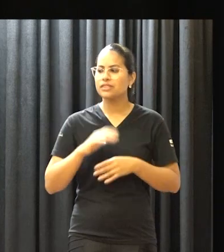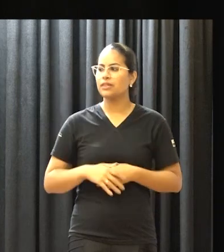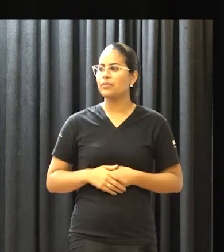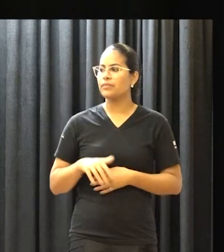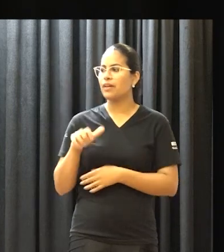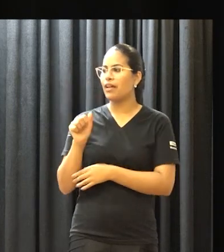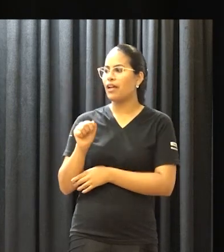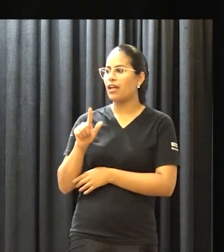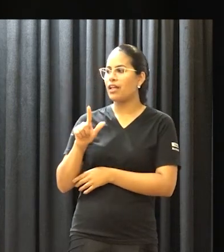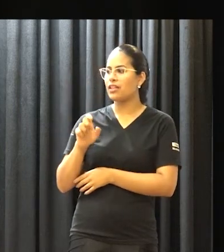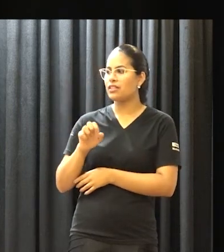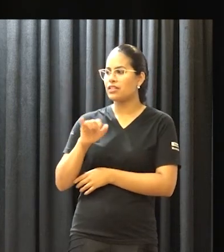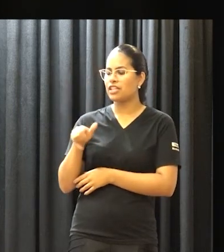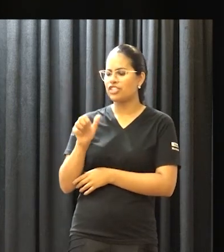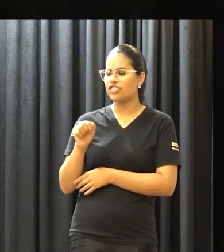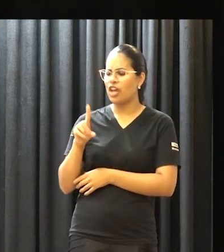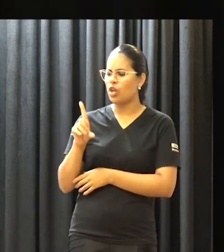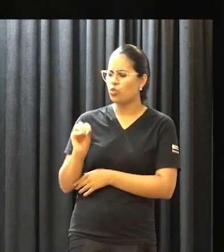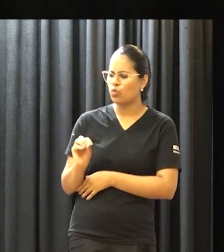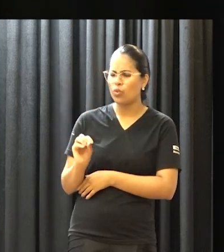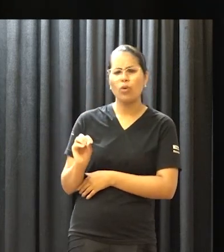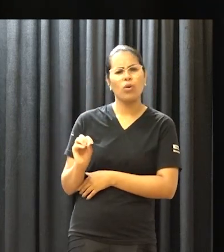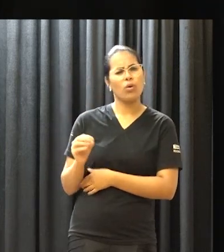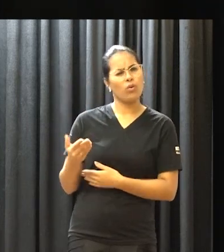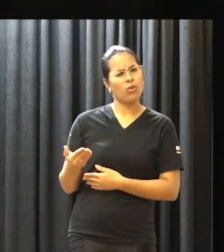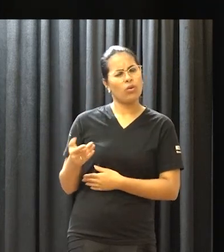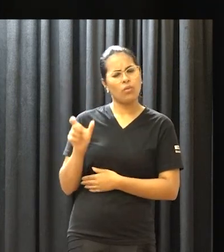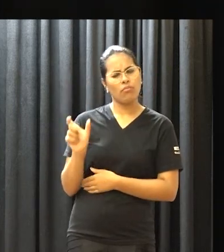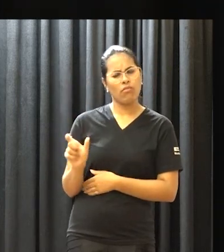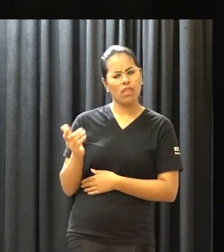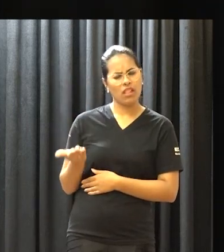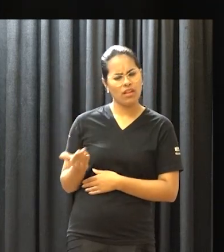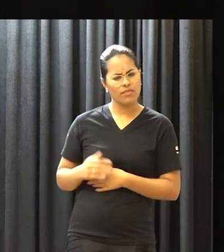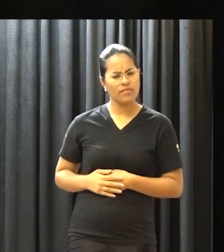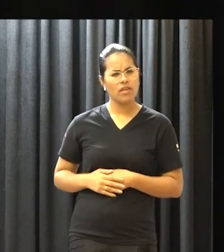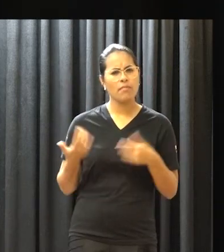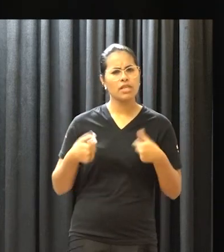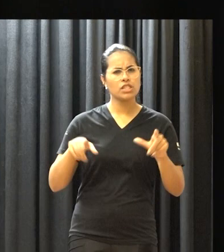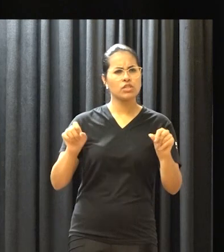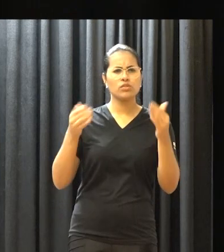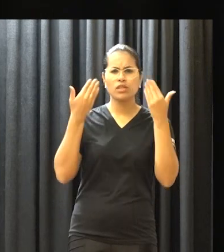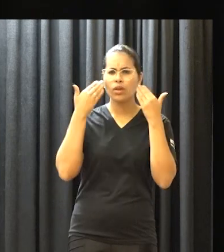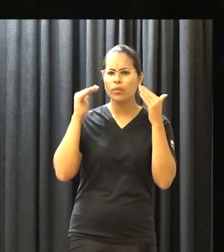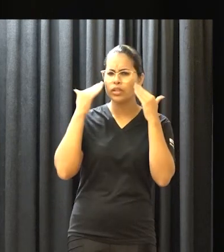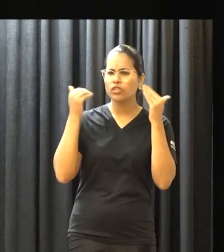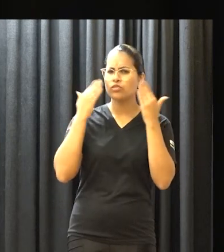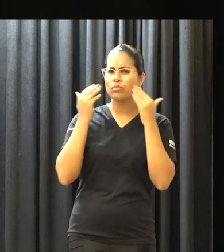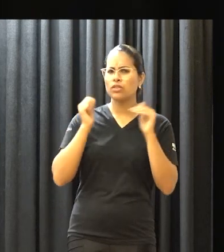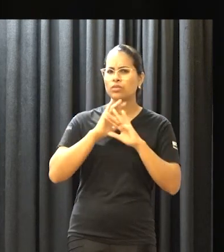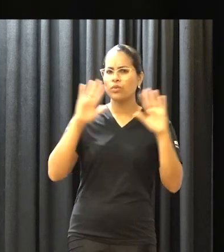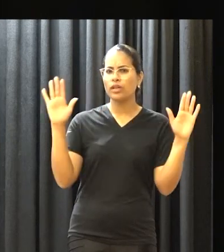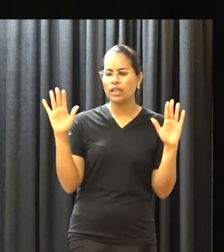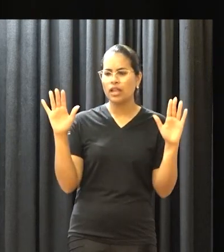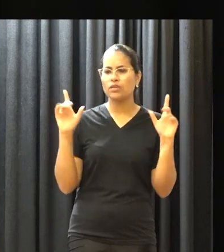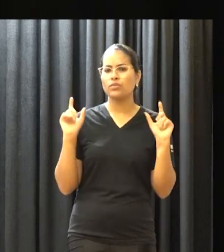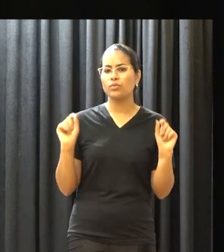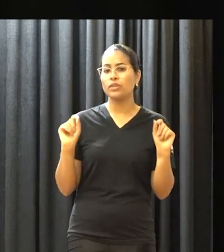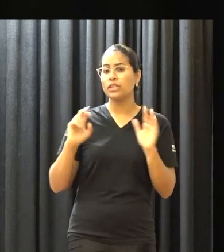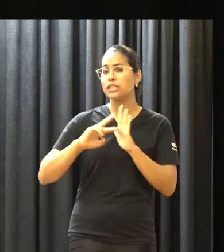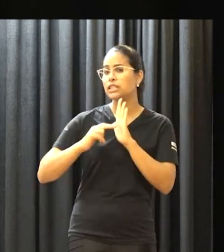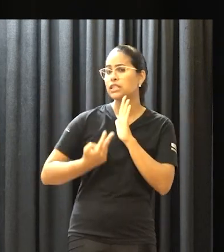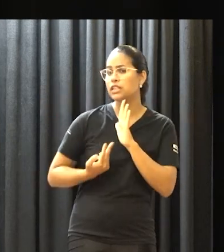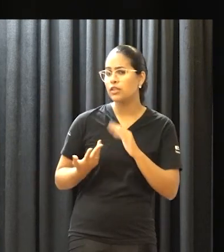ter uma compreensão mínima do que é a teoria queer.